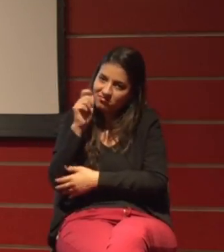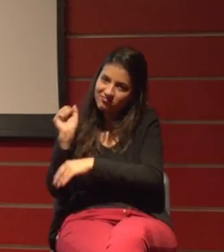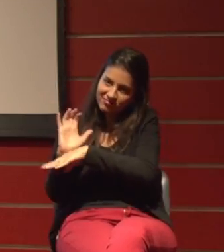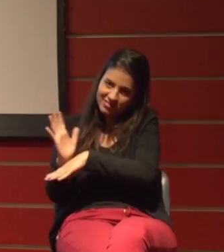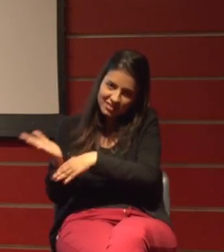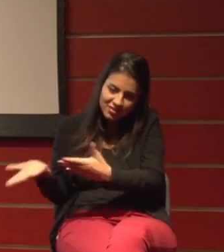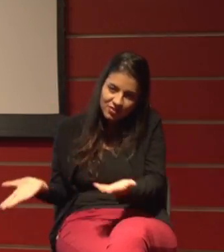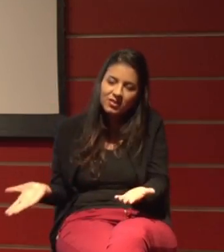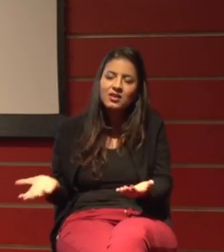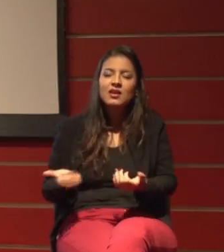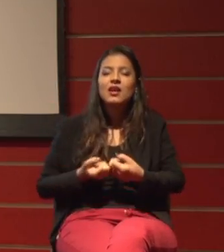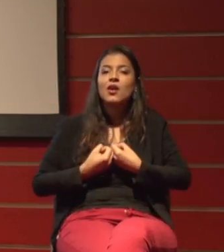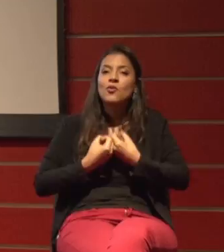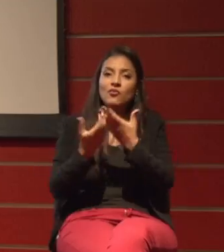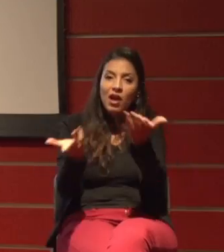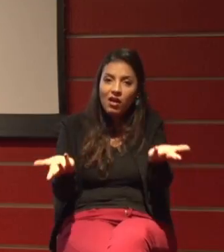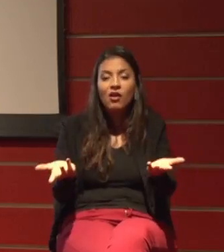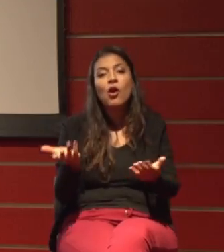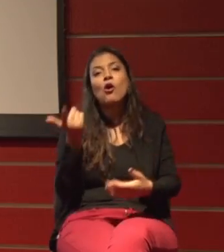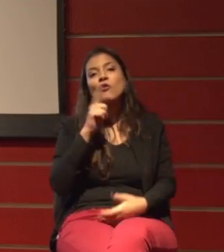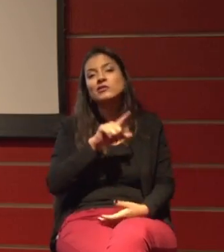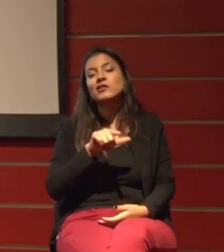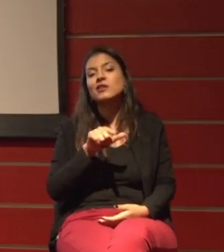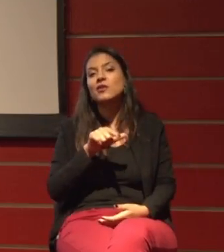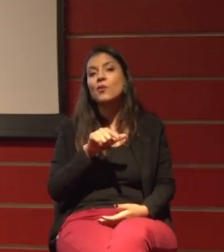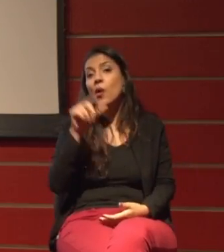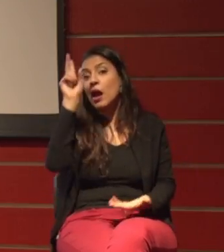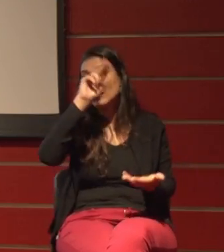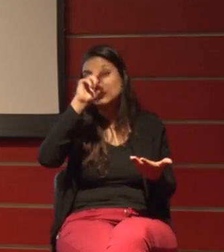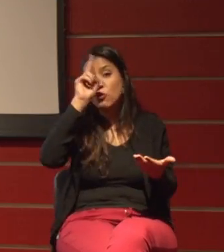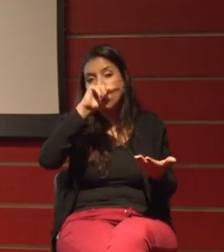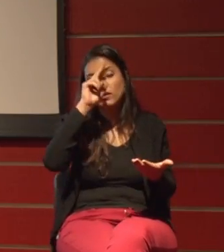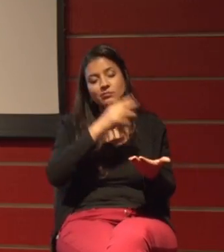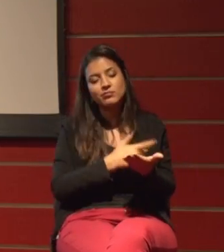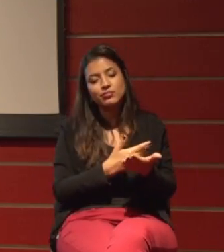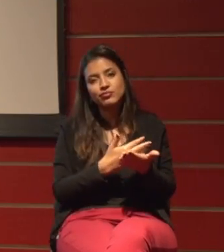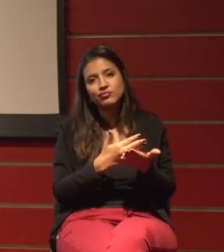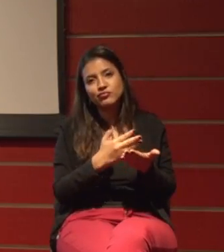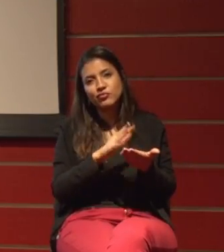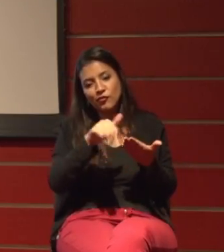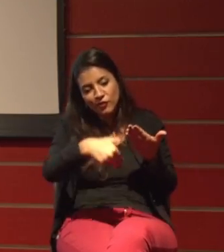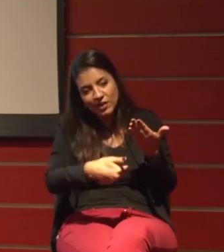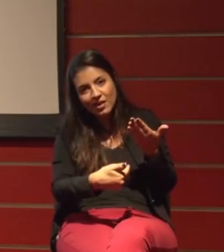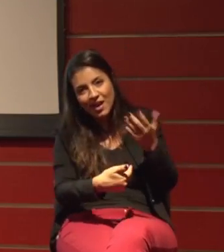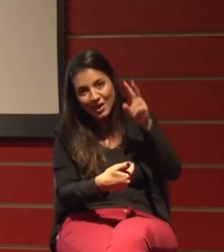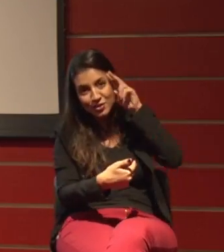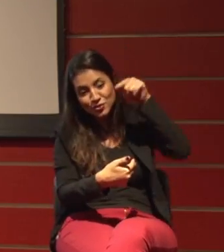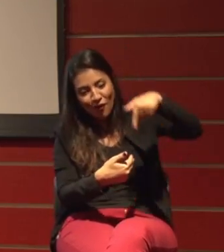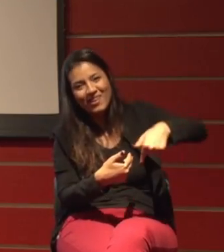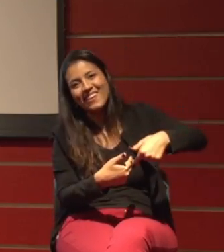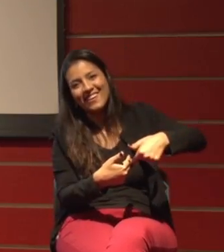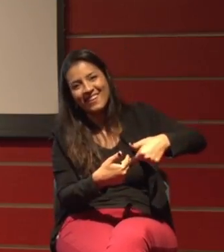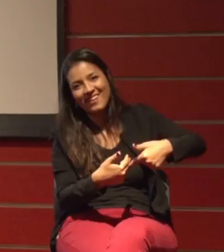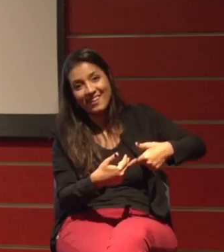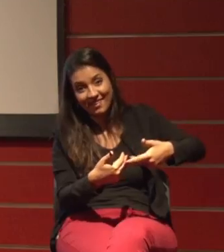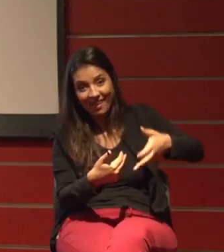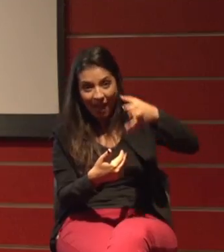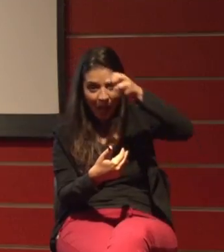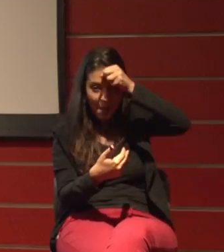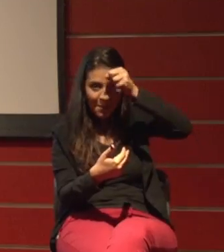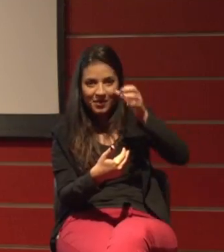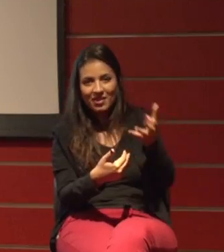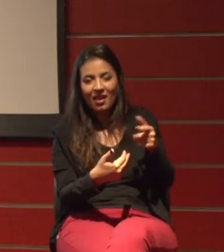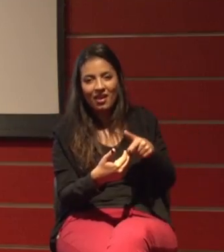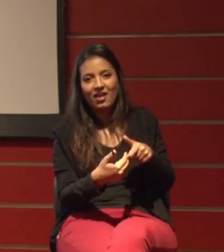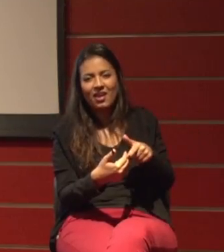Eh você conseguiu guardar dele uma história que é na verdade a que você quer que ele apreenda até